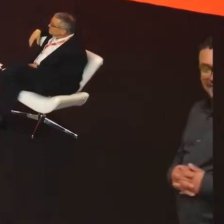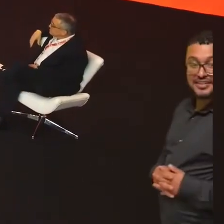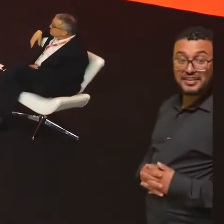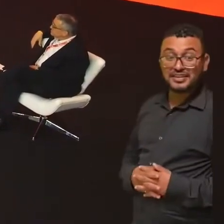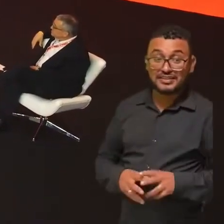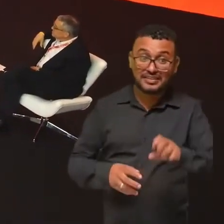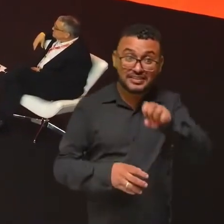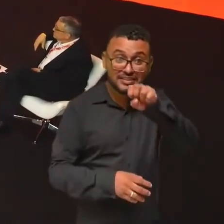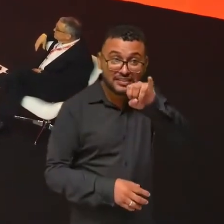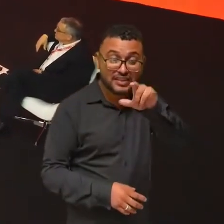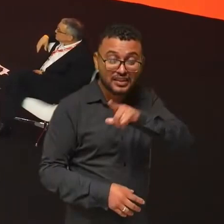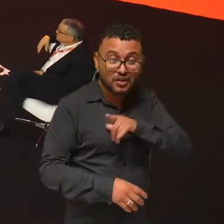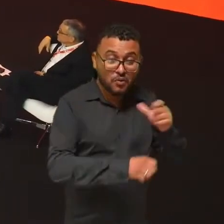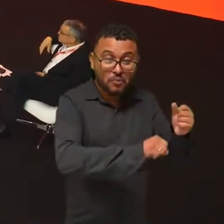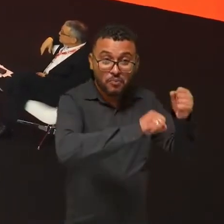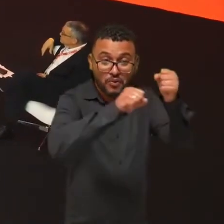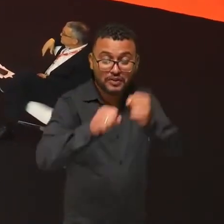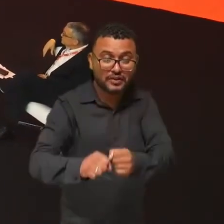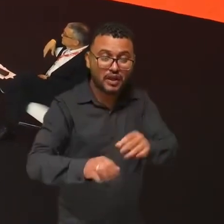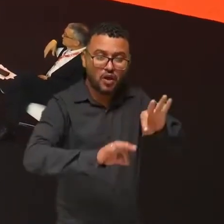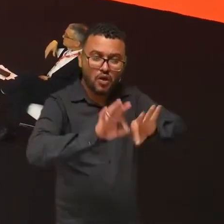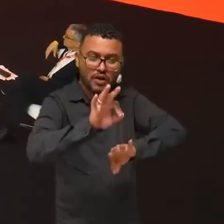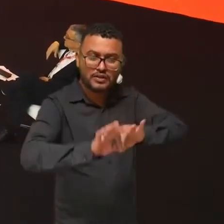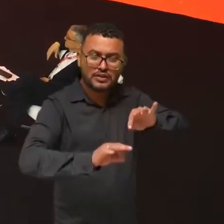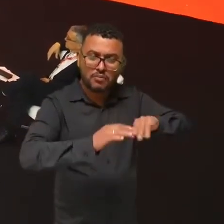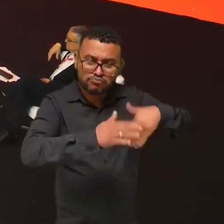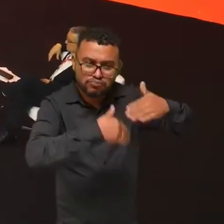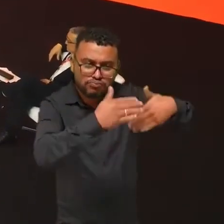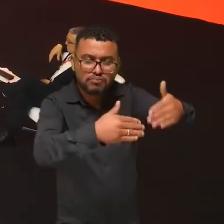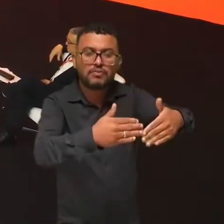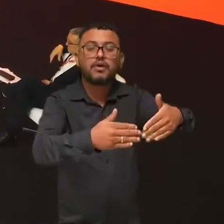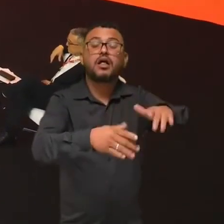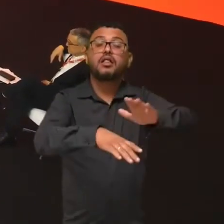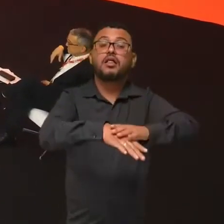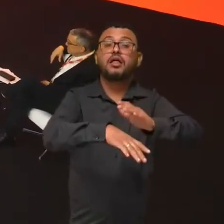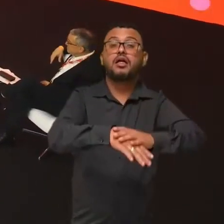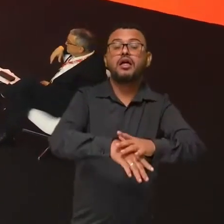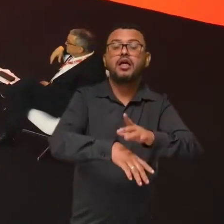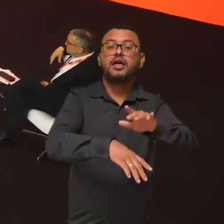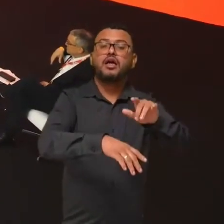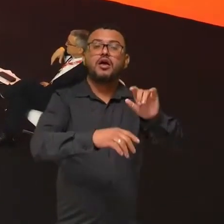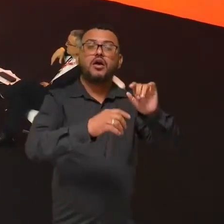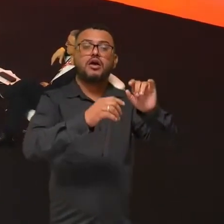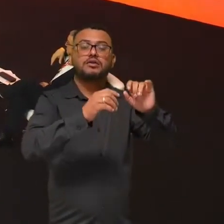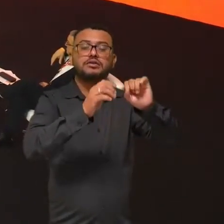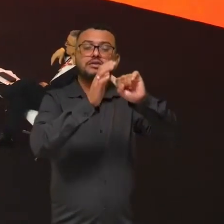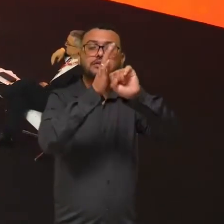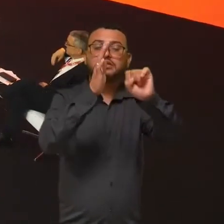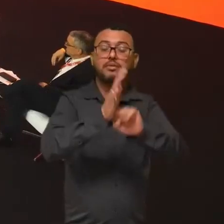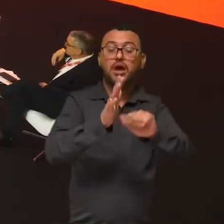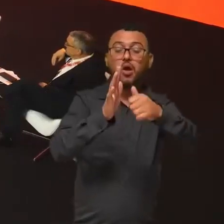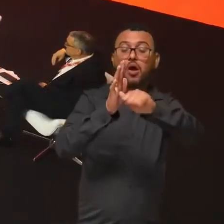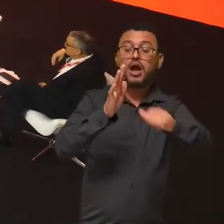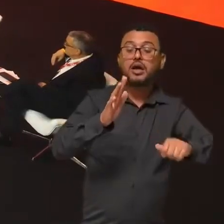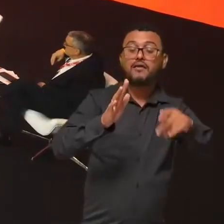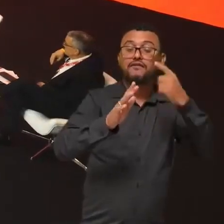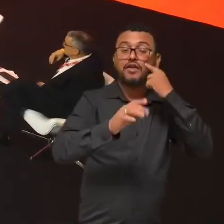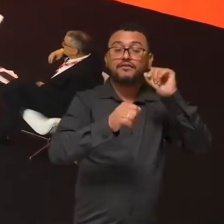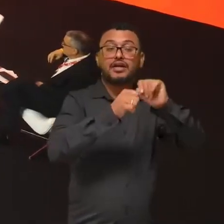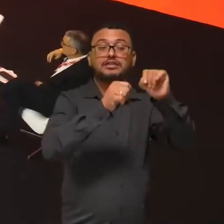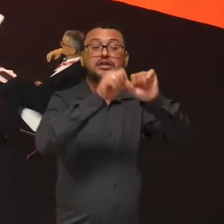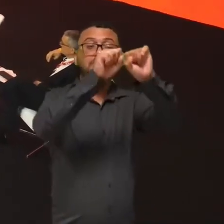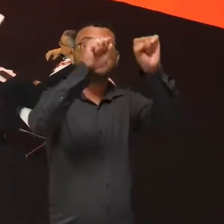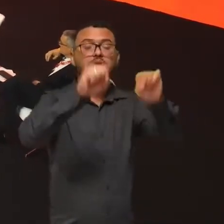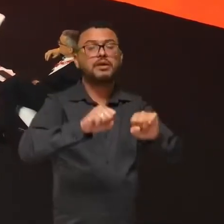de ser massificado. Para além do tema dos algoritmos, né, que faz com que determinados tipos de conteúdo sejam privilegiados